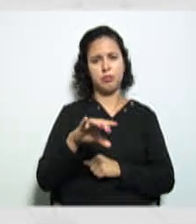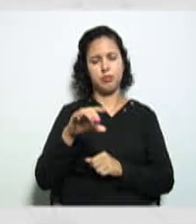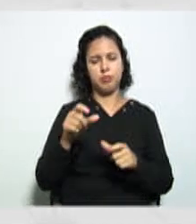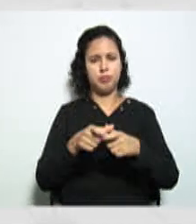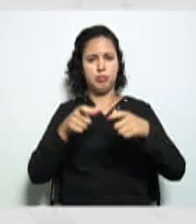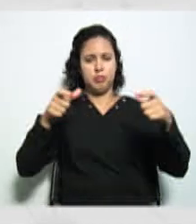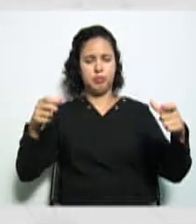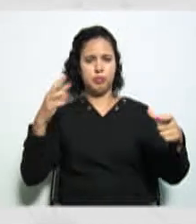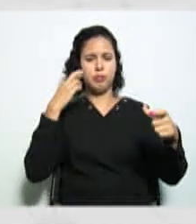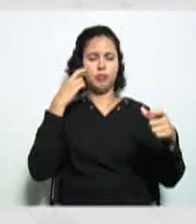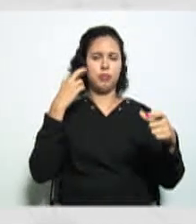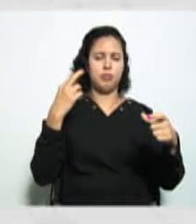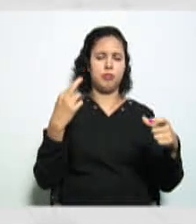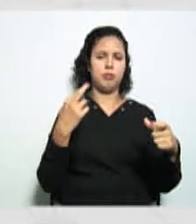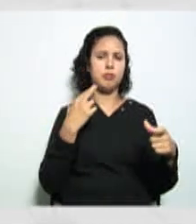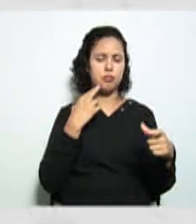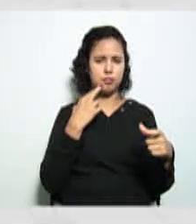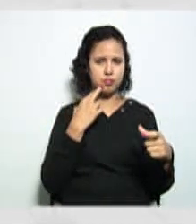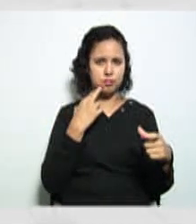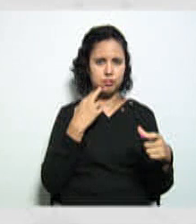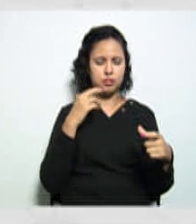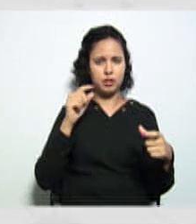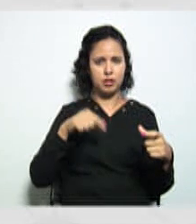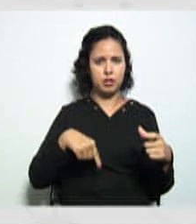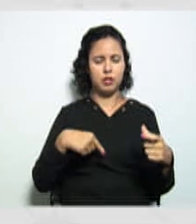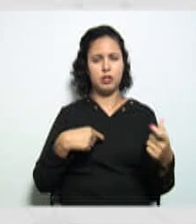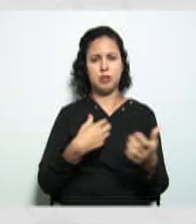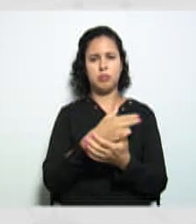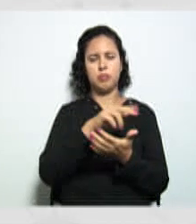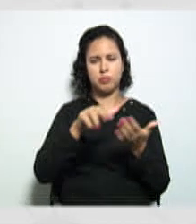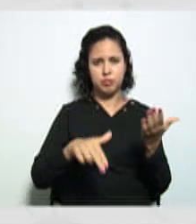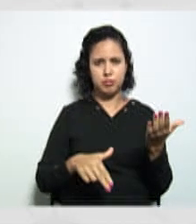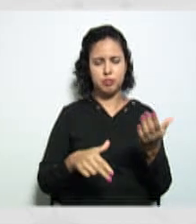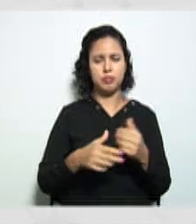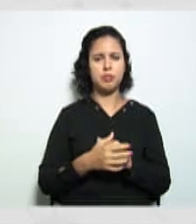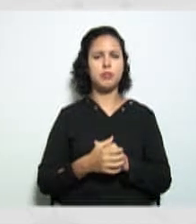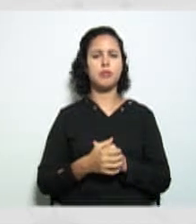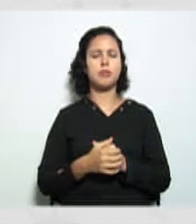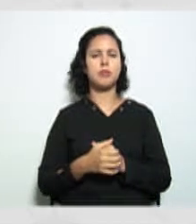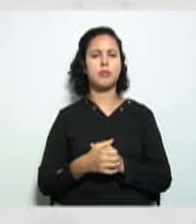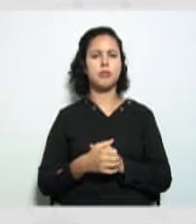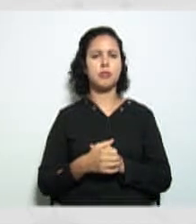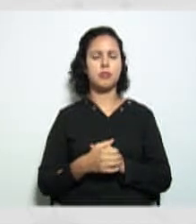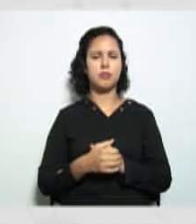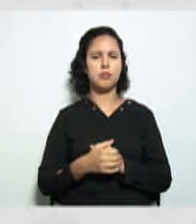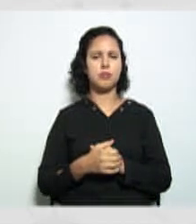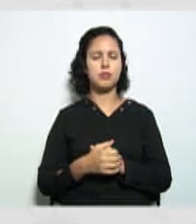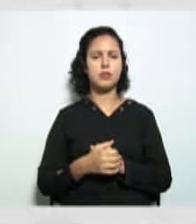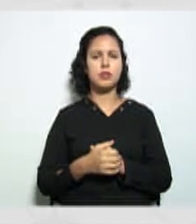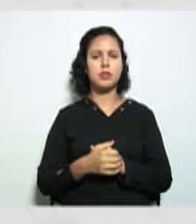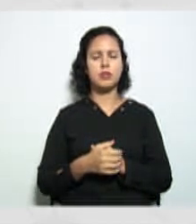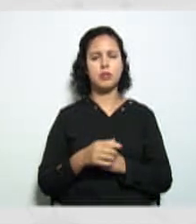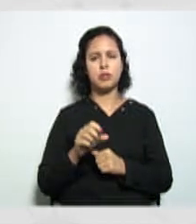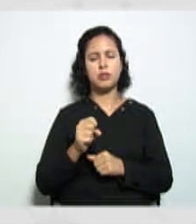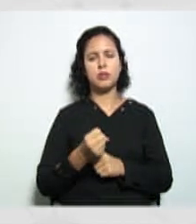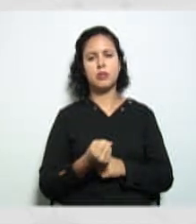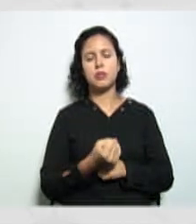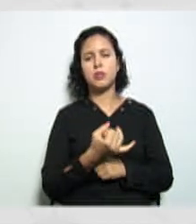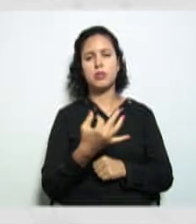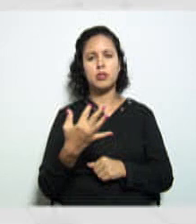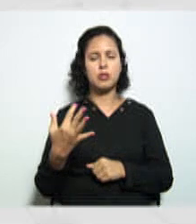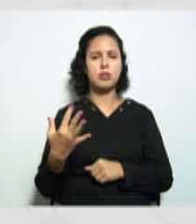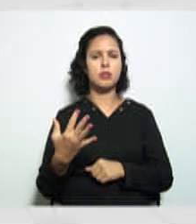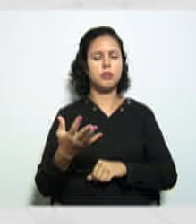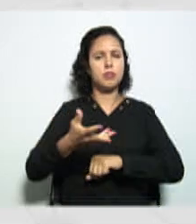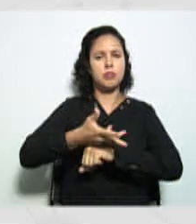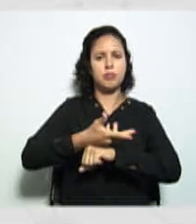quase 500 cooperativas cadastradas na JUSER? Questão 2. Cite quais são as competências do